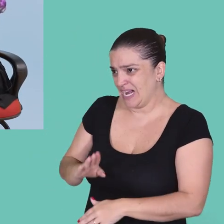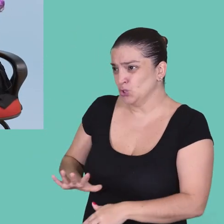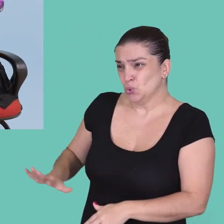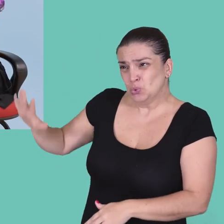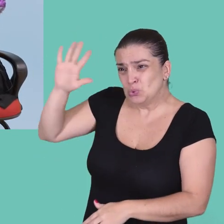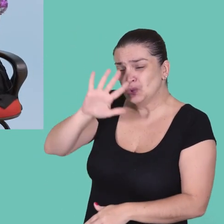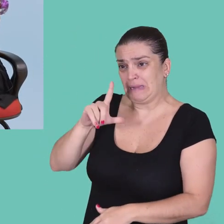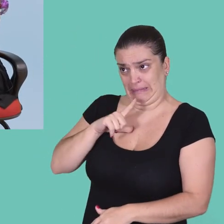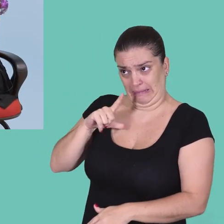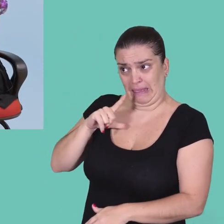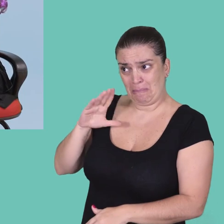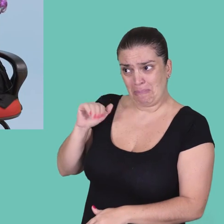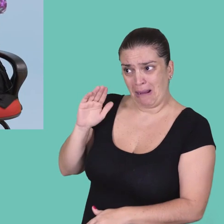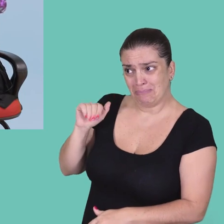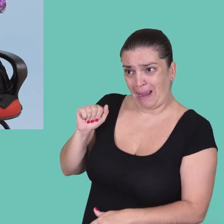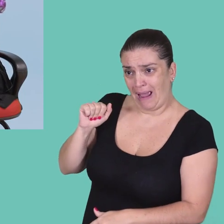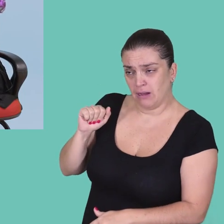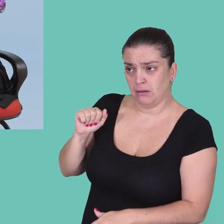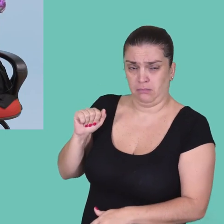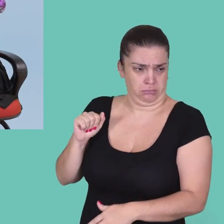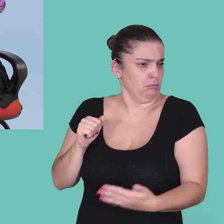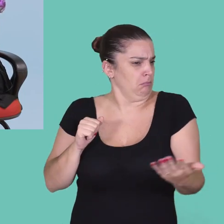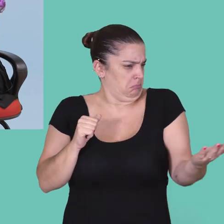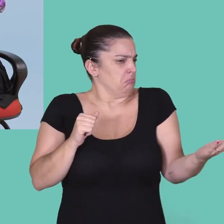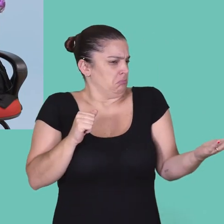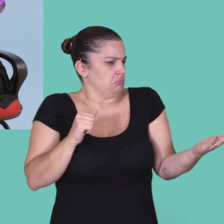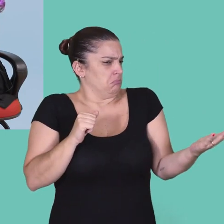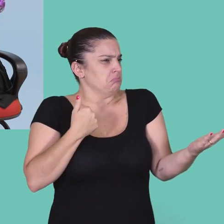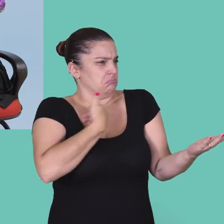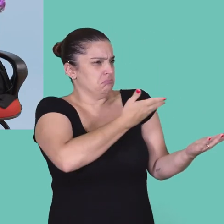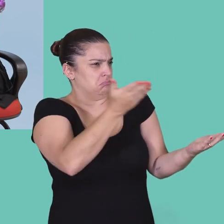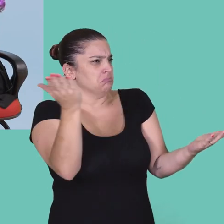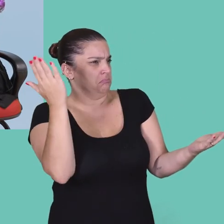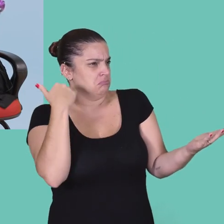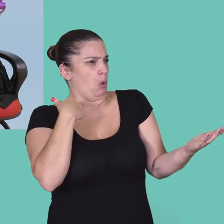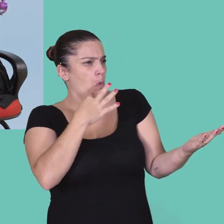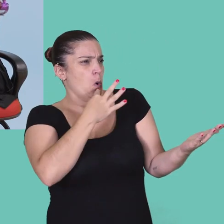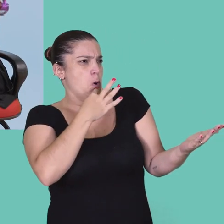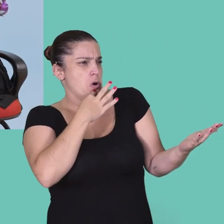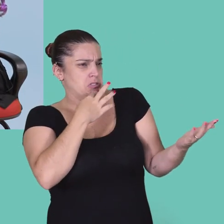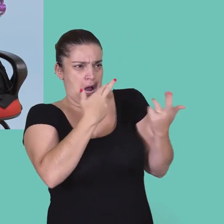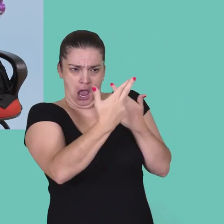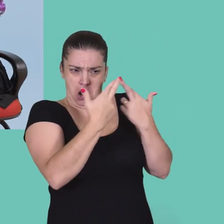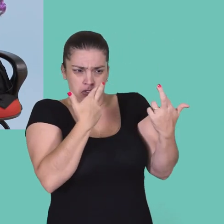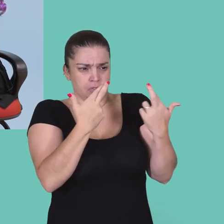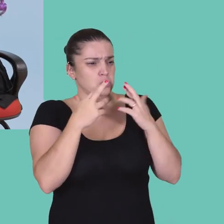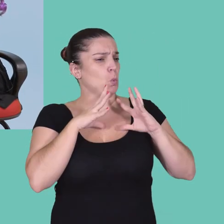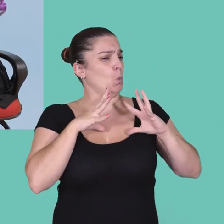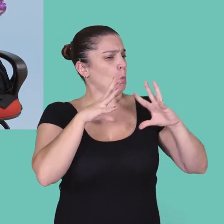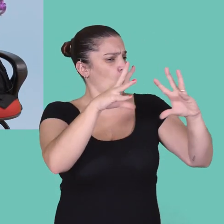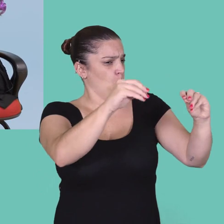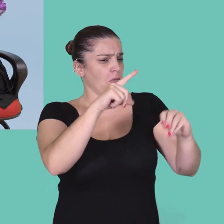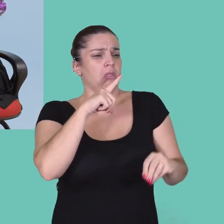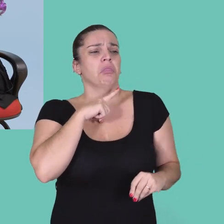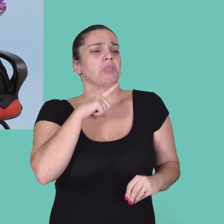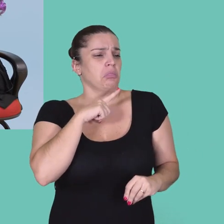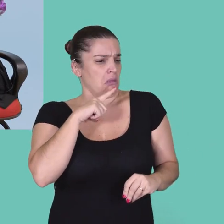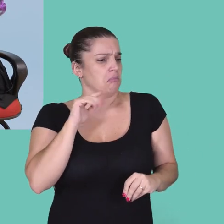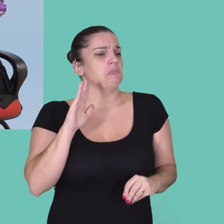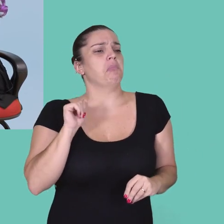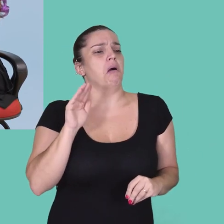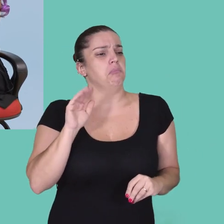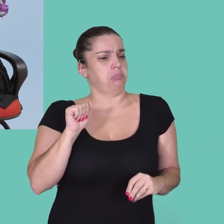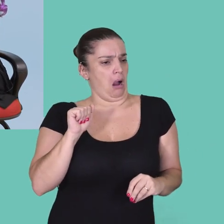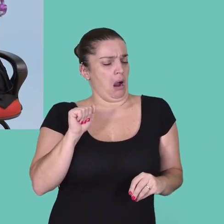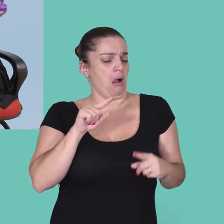brasileira é que todas as mulheres têm uma babá? Todo mundo. Todo mundo que eu conheço do meu meio de relacionamentos, todos